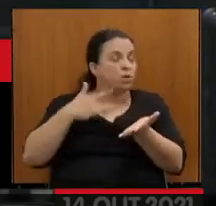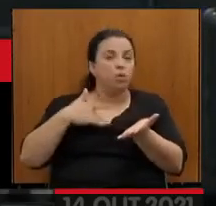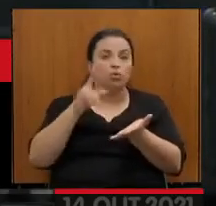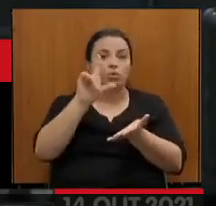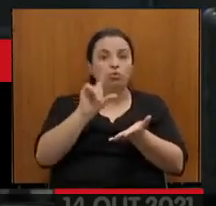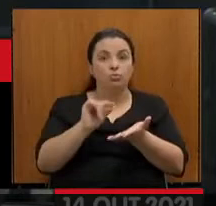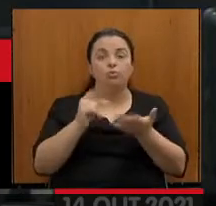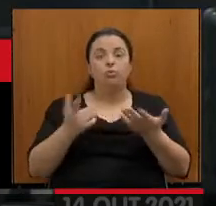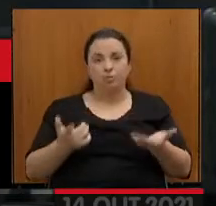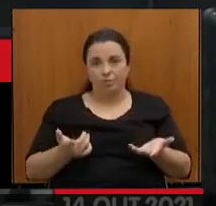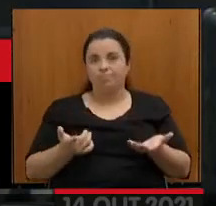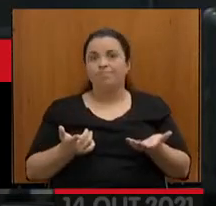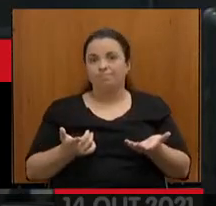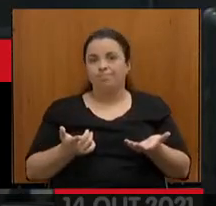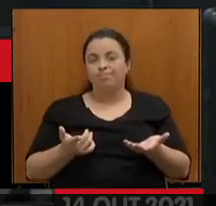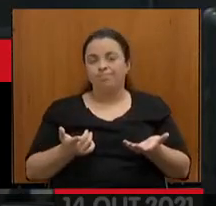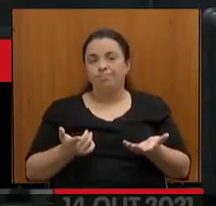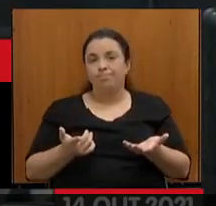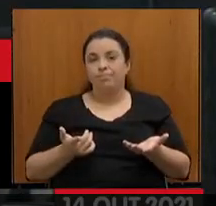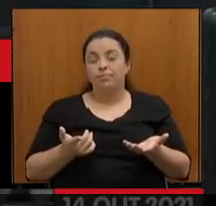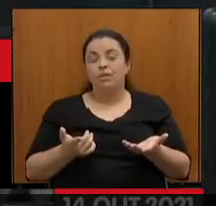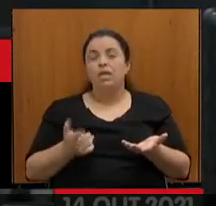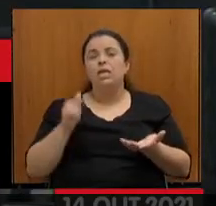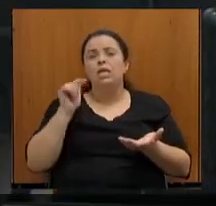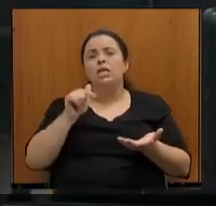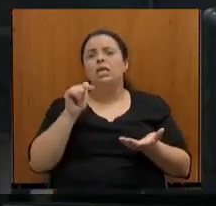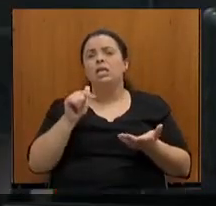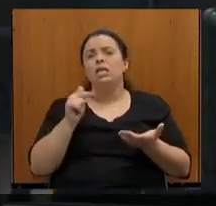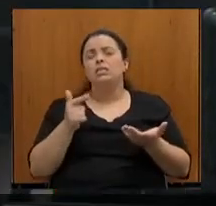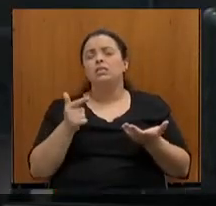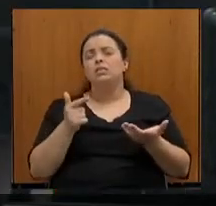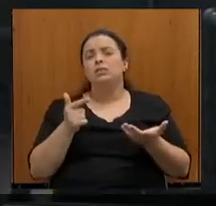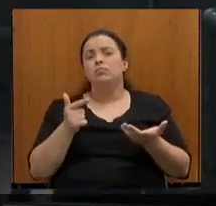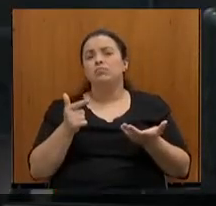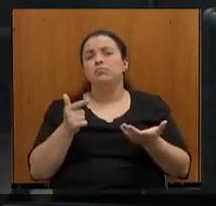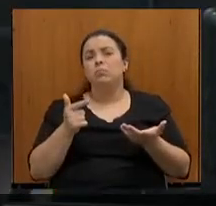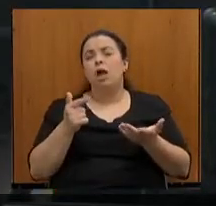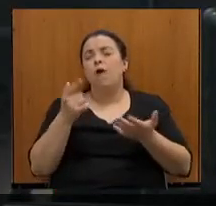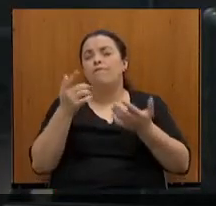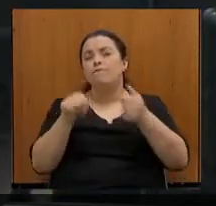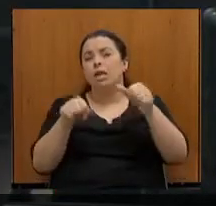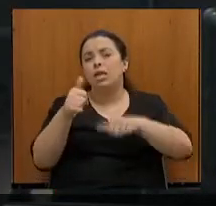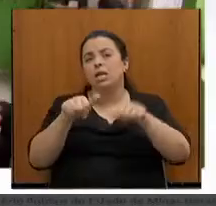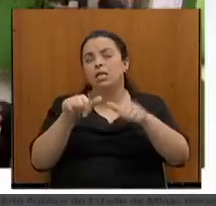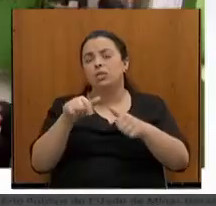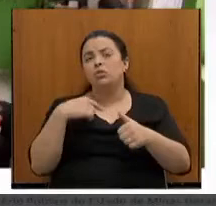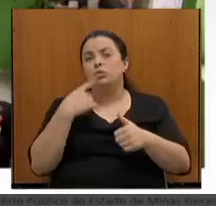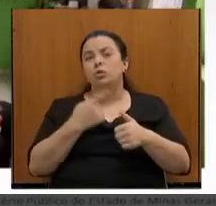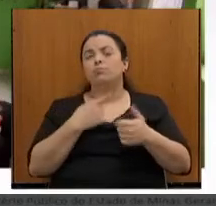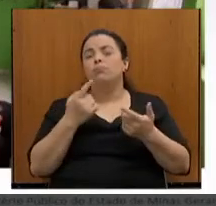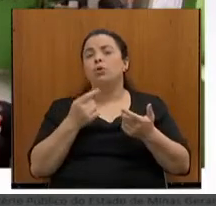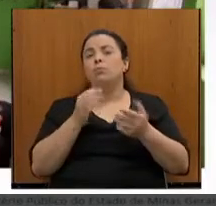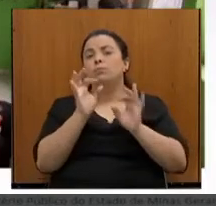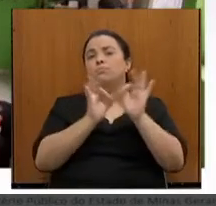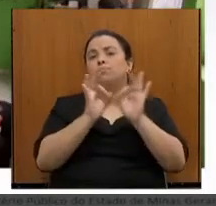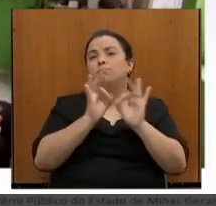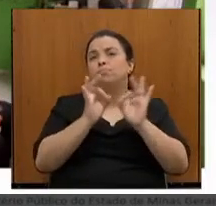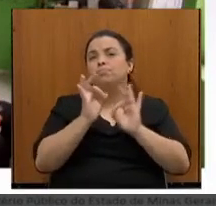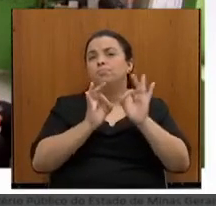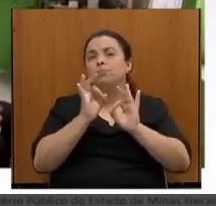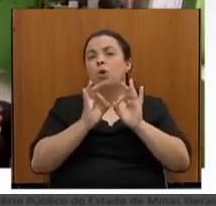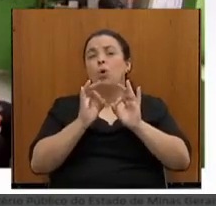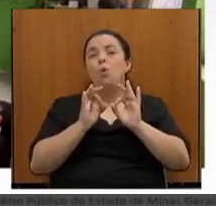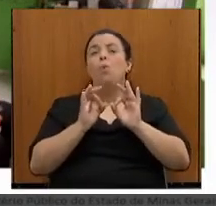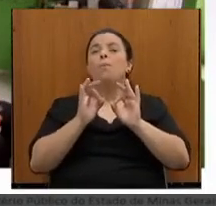E foi dentro desse quadro que nós começamos a desenhar o Plano Geral de Atuação do Ministério Público, fazendo